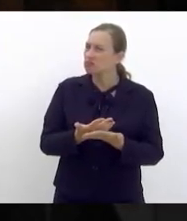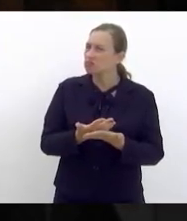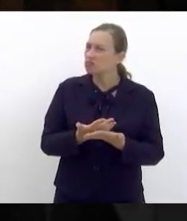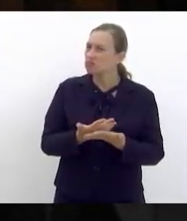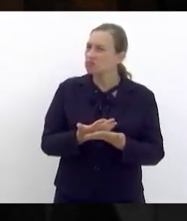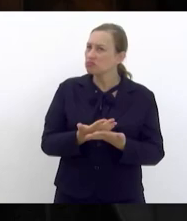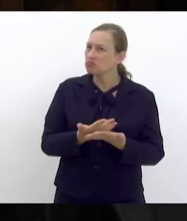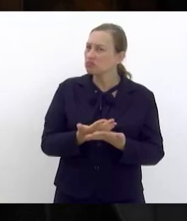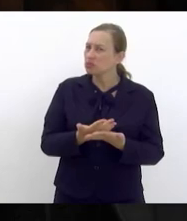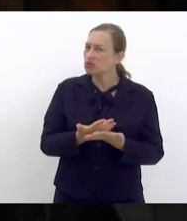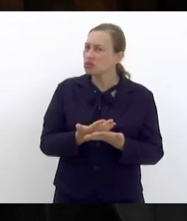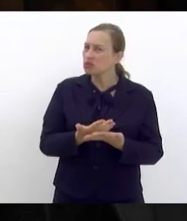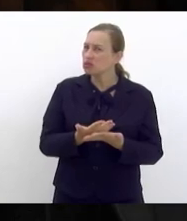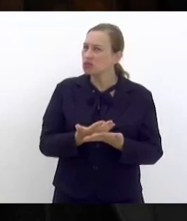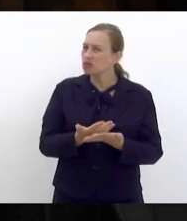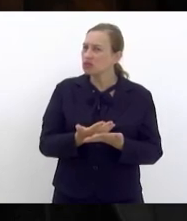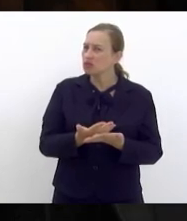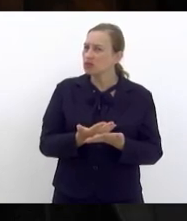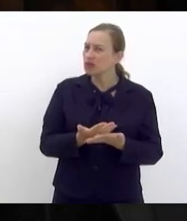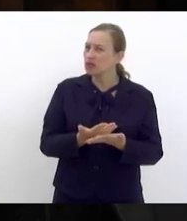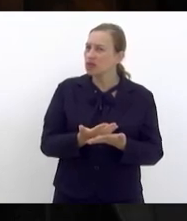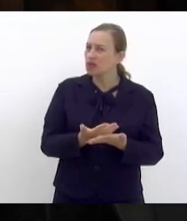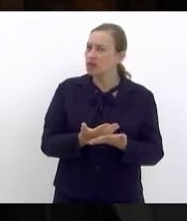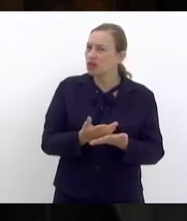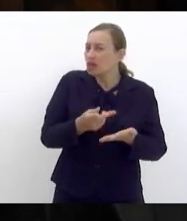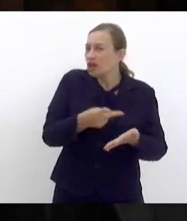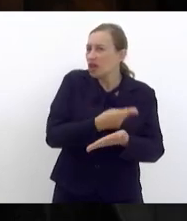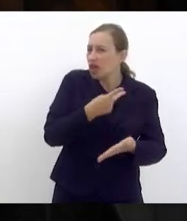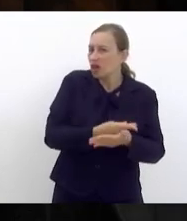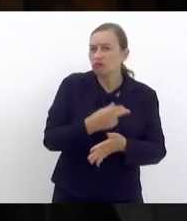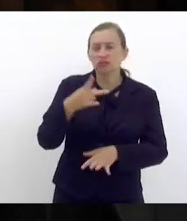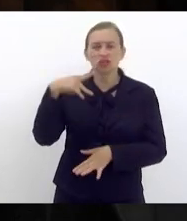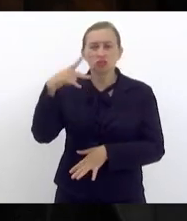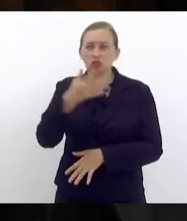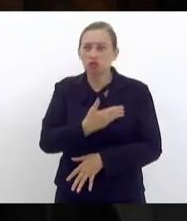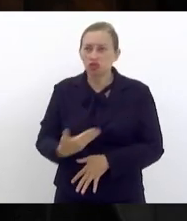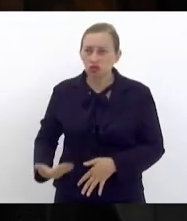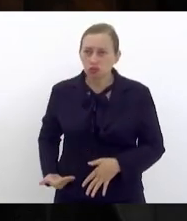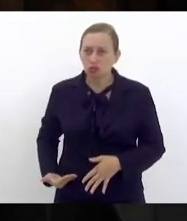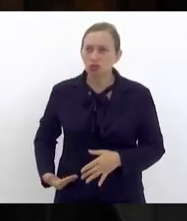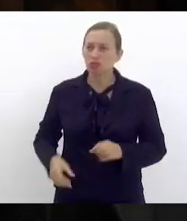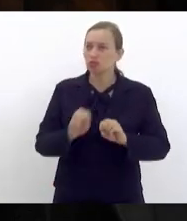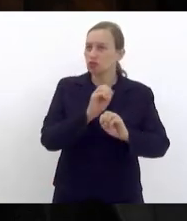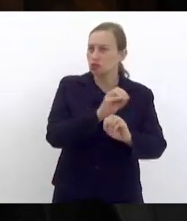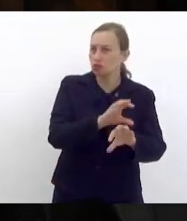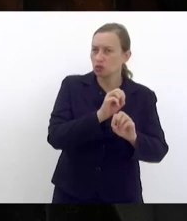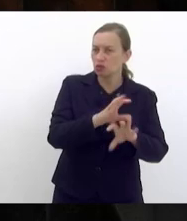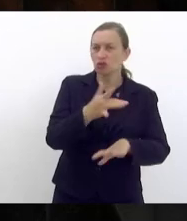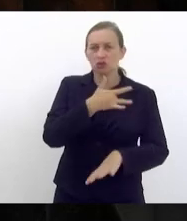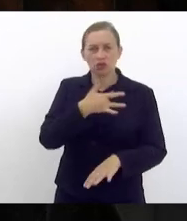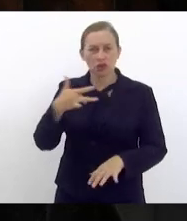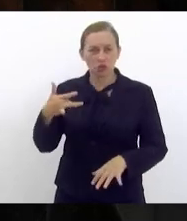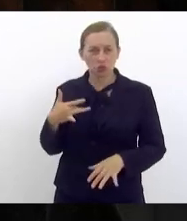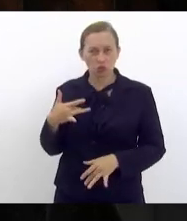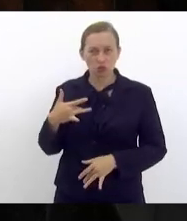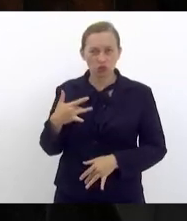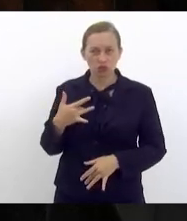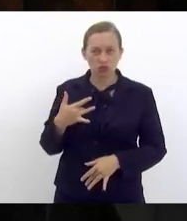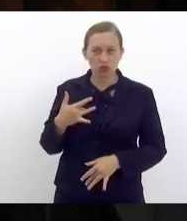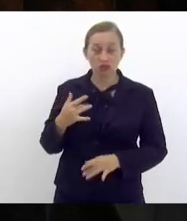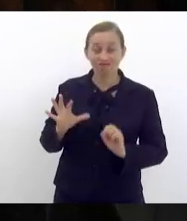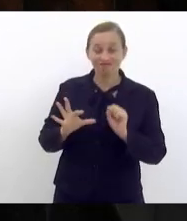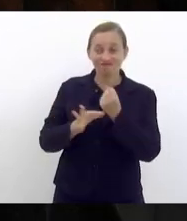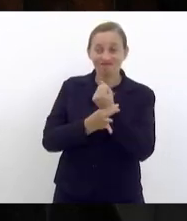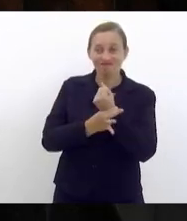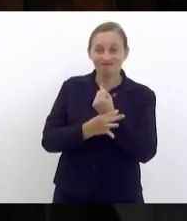houver precariedade nas políticas públicas de educação, saúde e